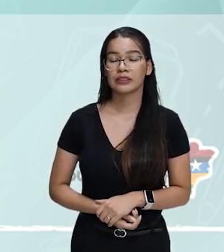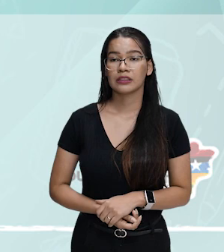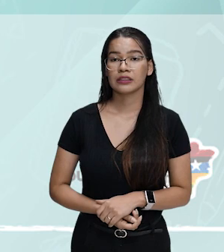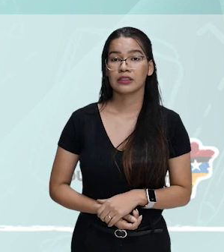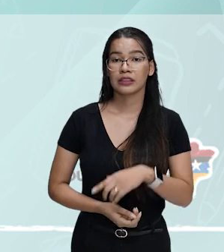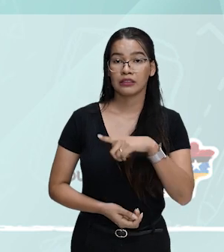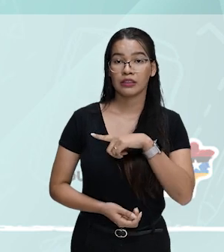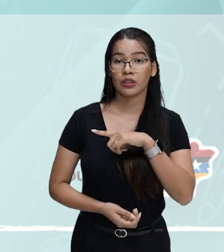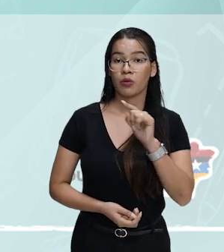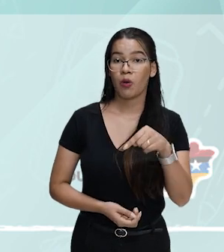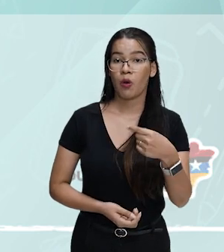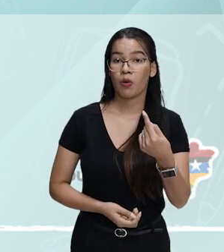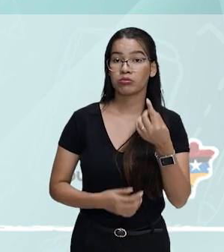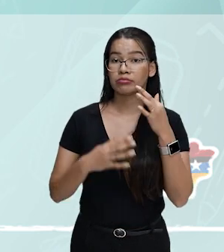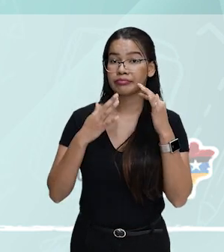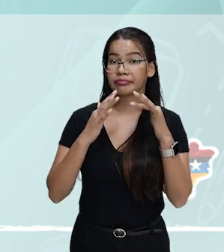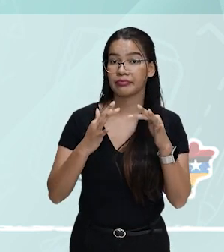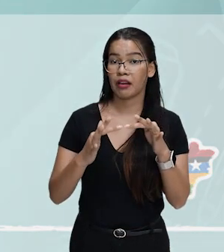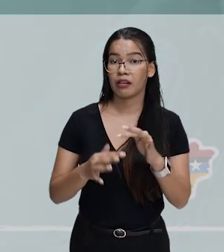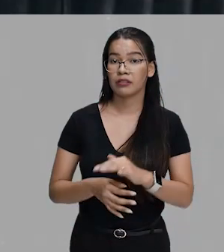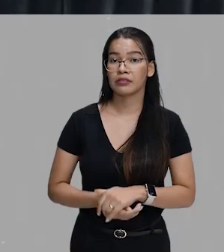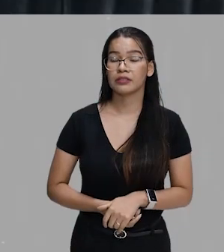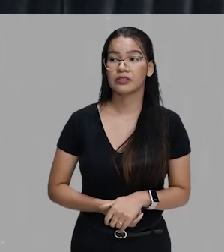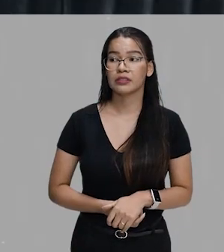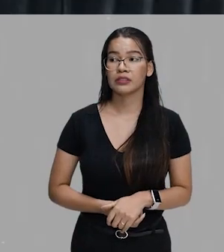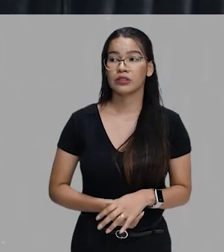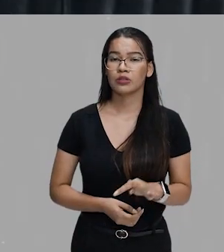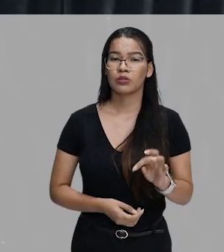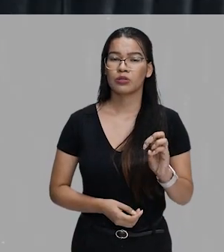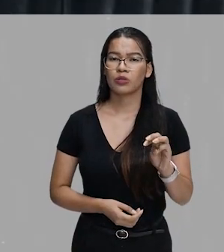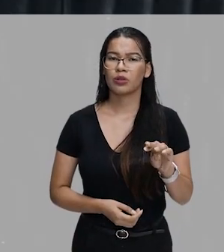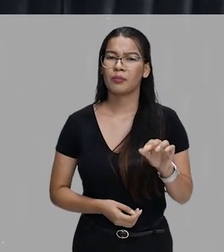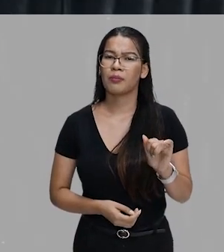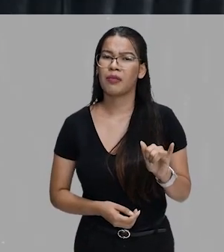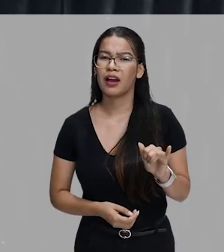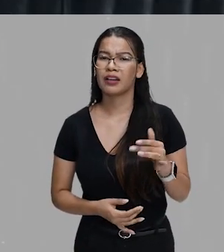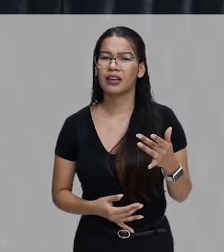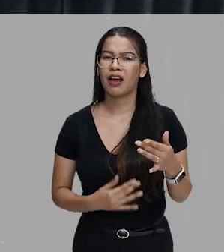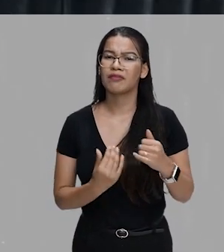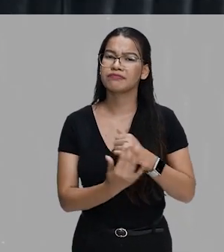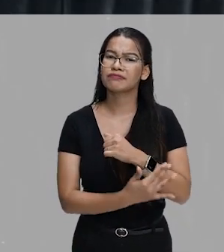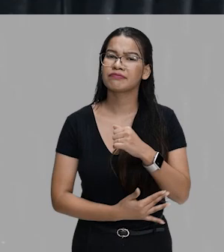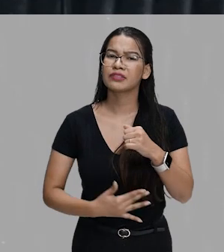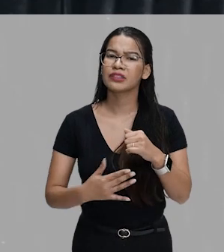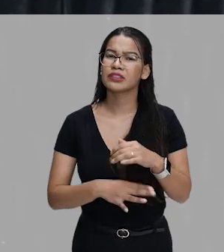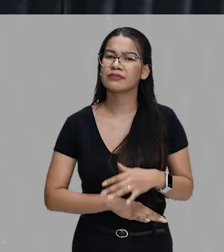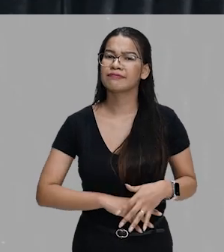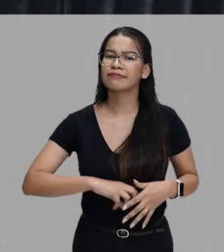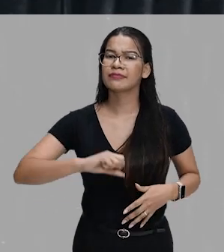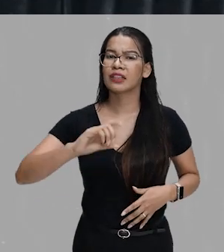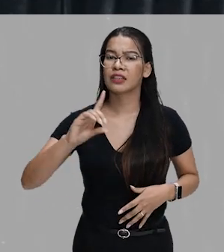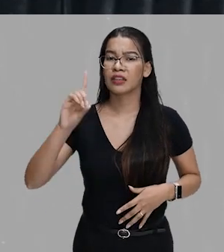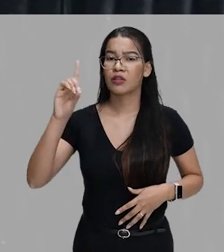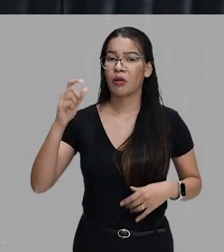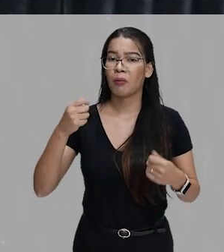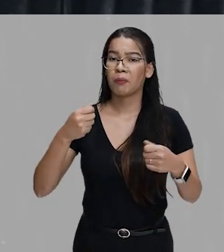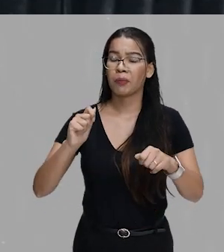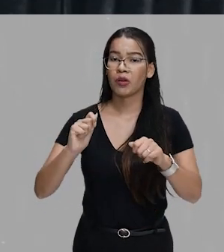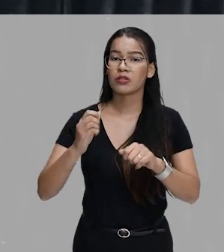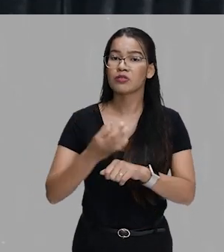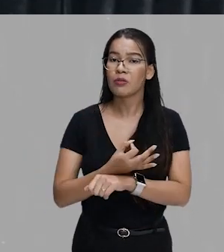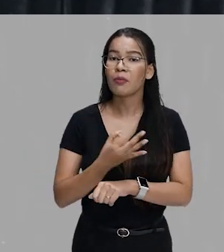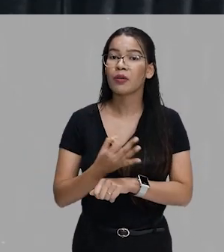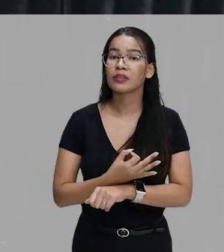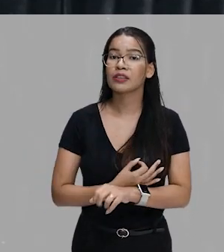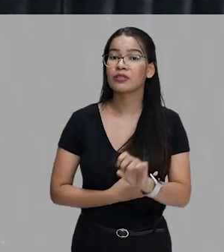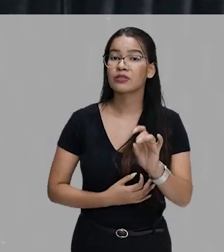Aqui eu tenho uma outra oração, tá? Tomai, portanto, a armadura de Deus, para que possais resistir. E aqui